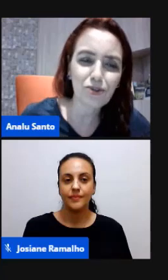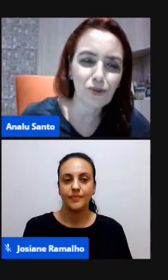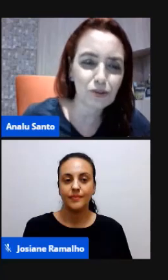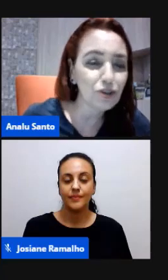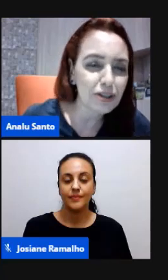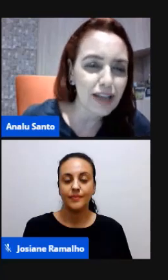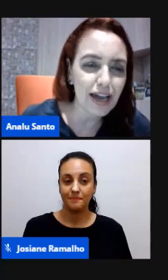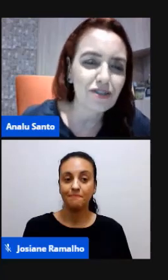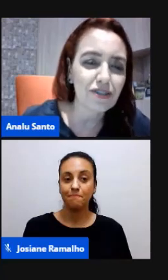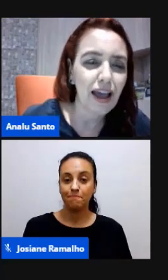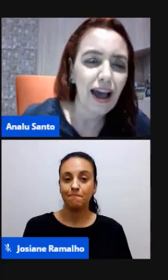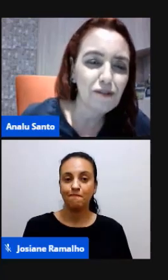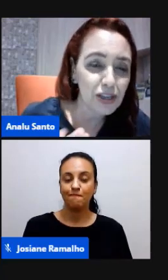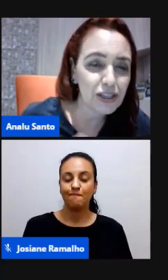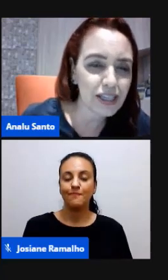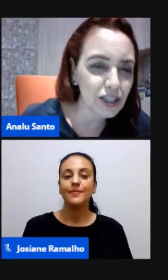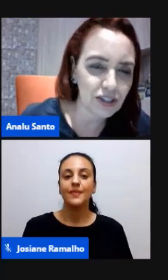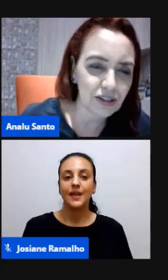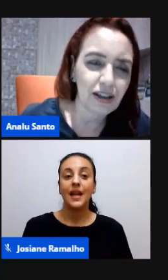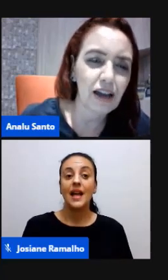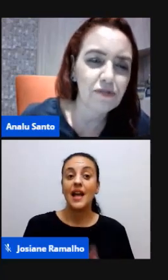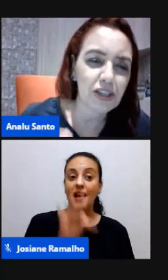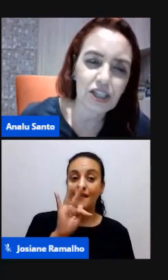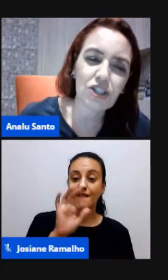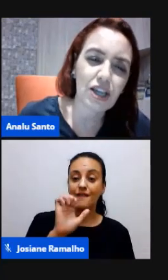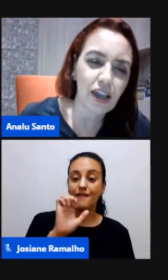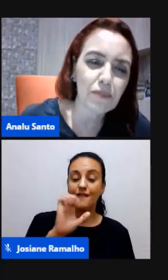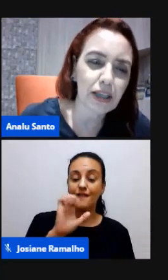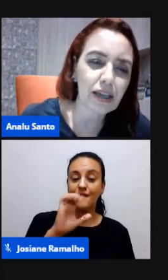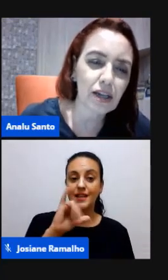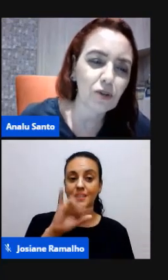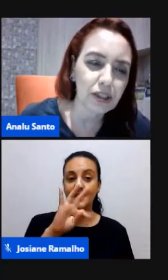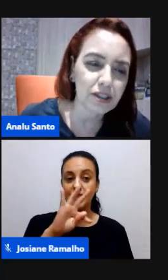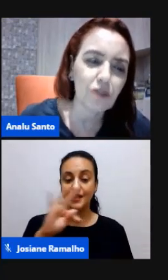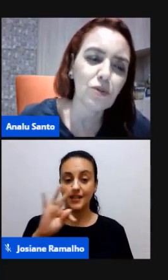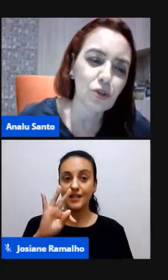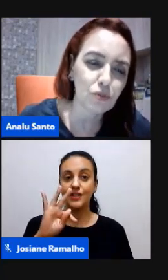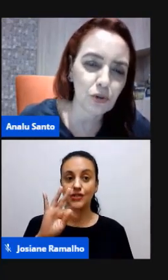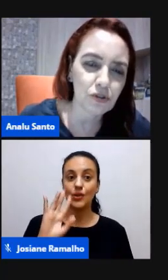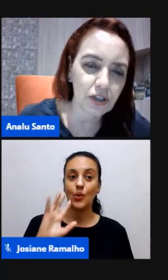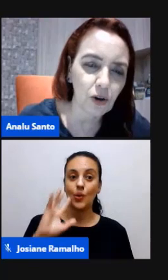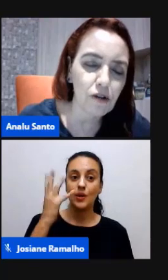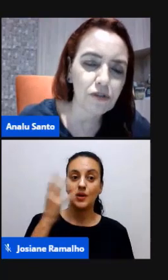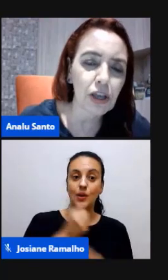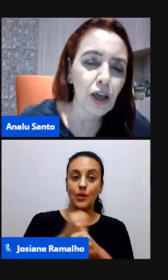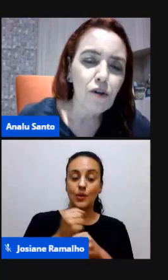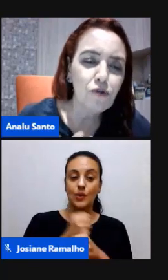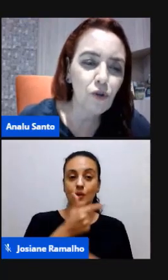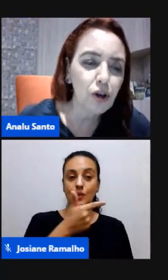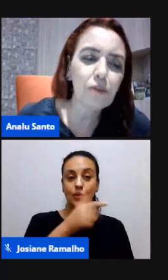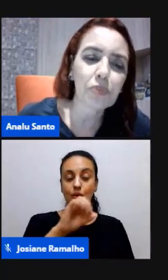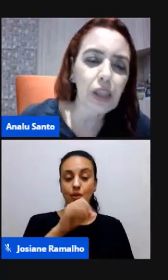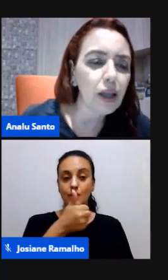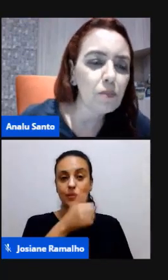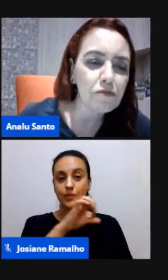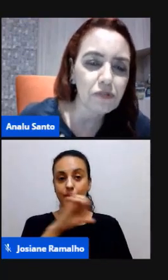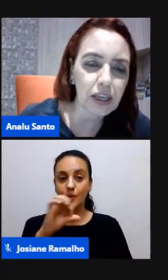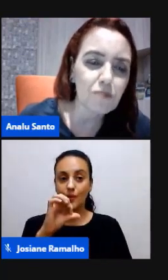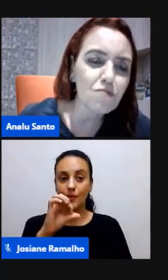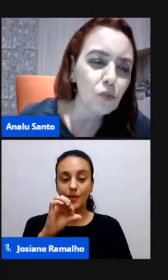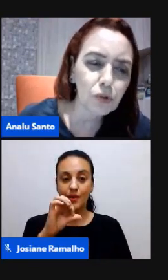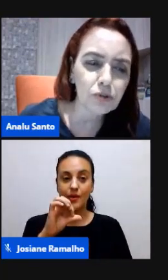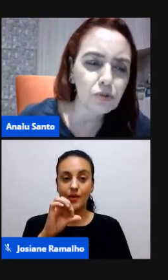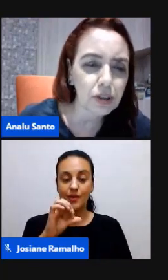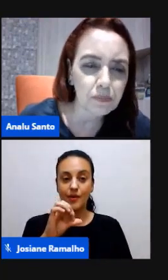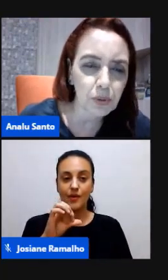Bom, dando continuidade, a FECIT Reme, né, que aconteceu em 2019, foi uma